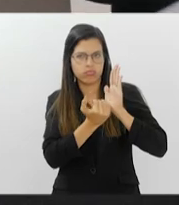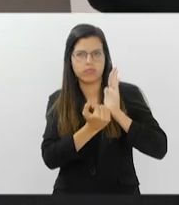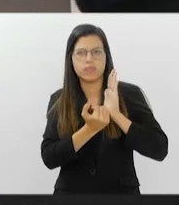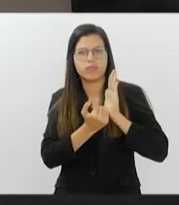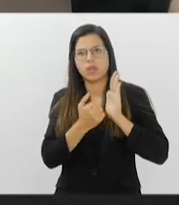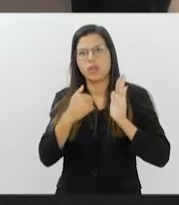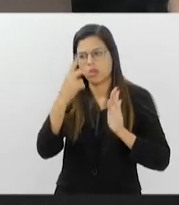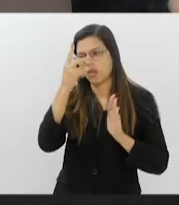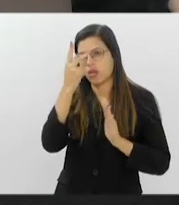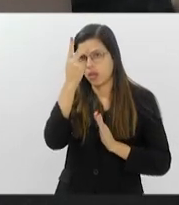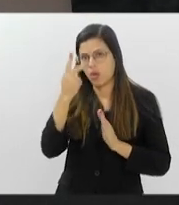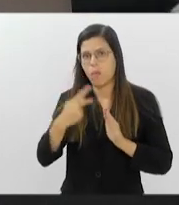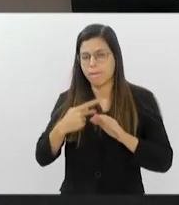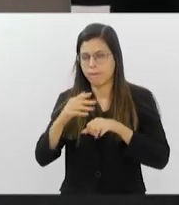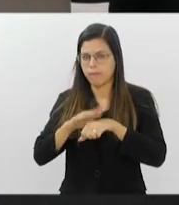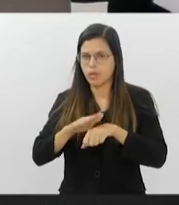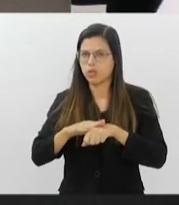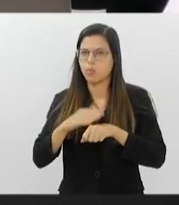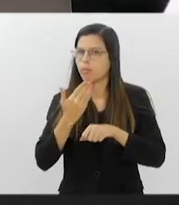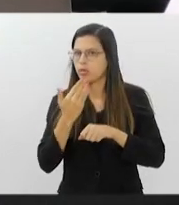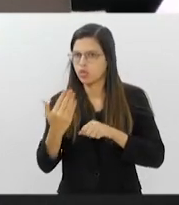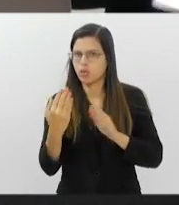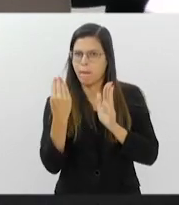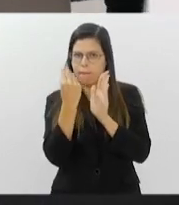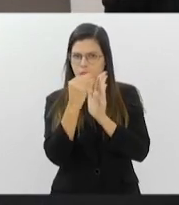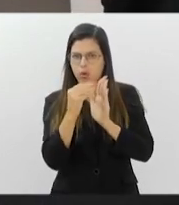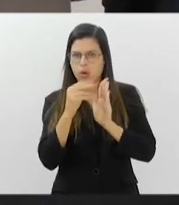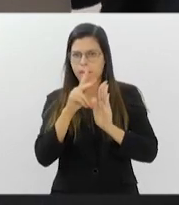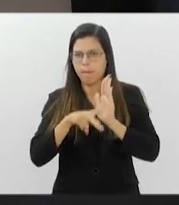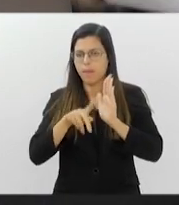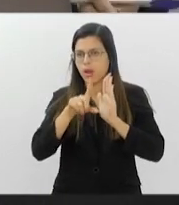mim para incluir na pauta o PL